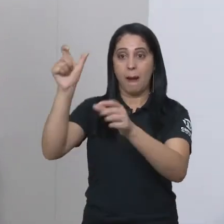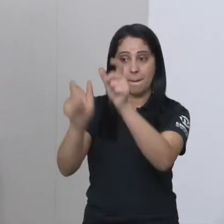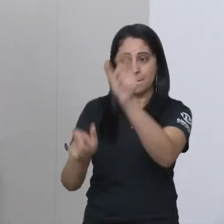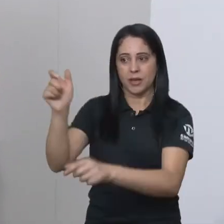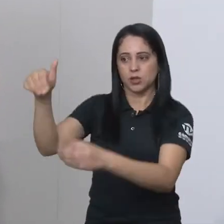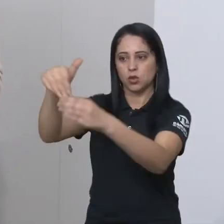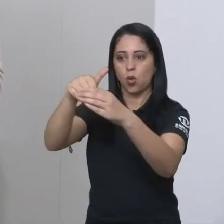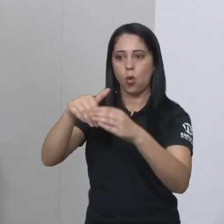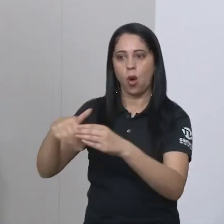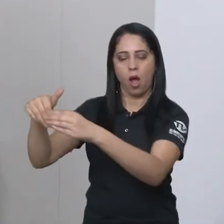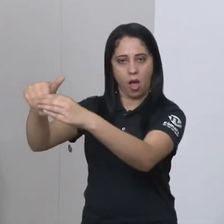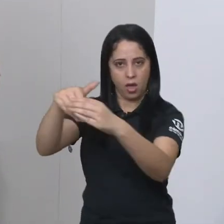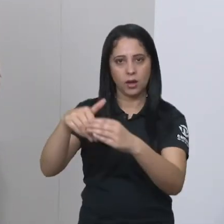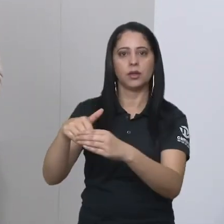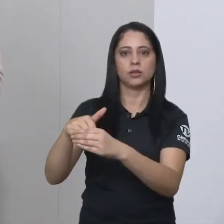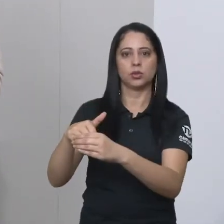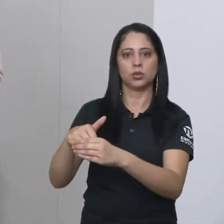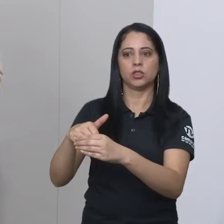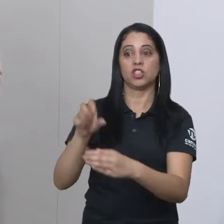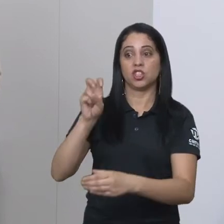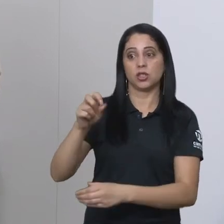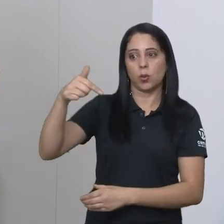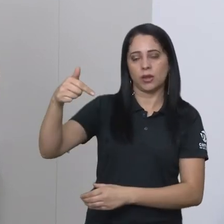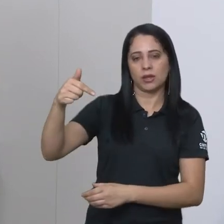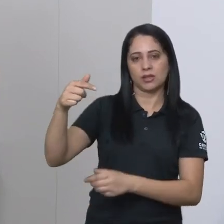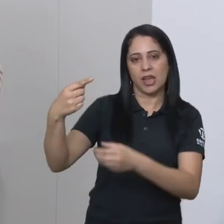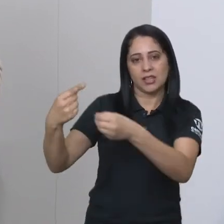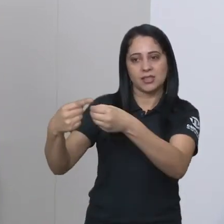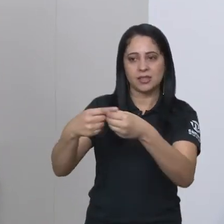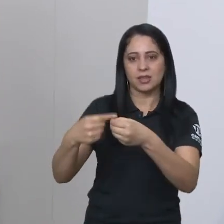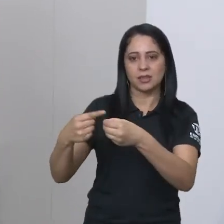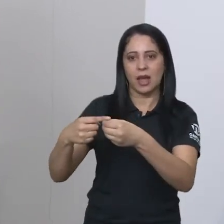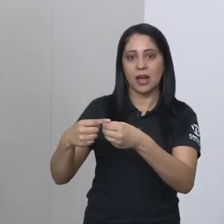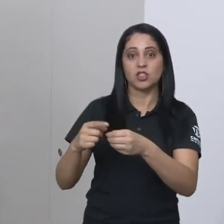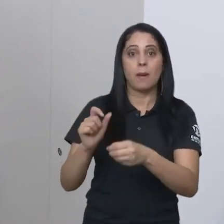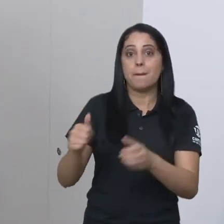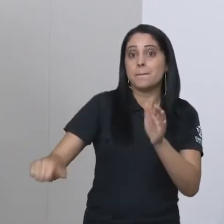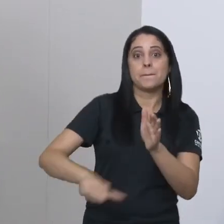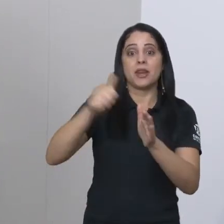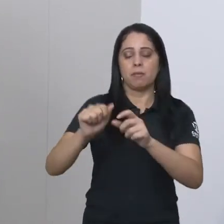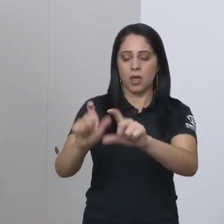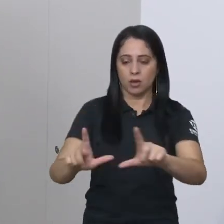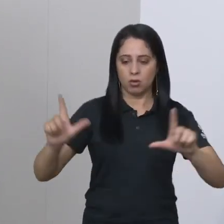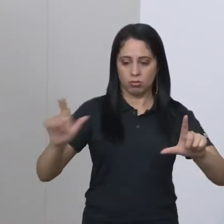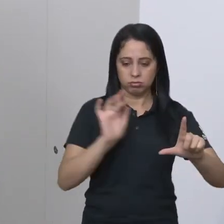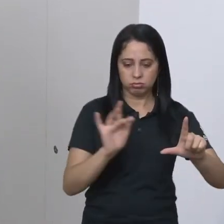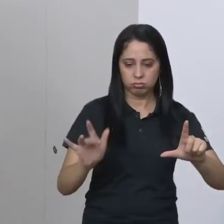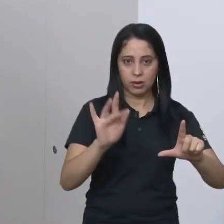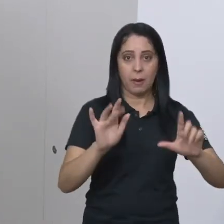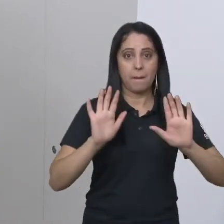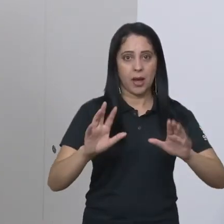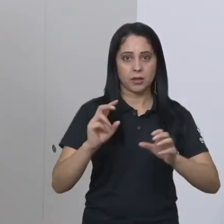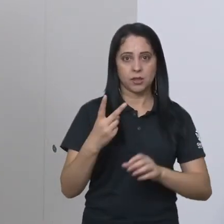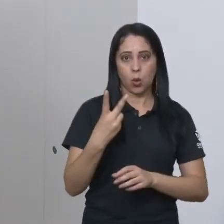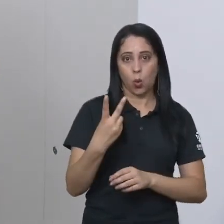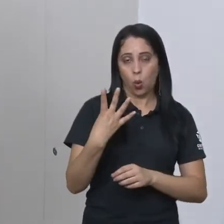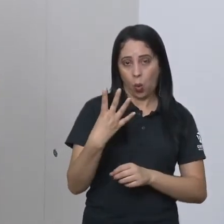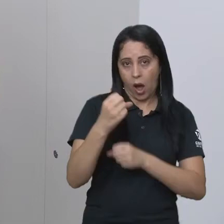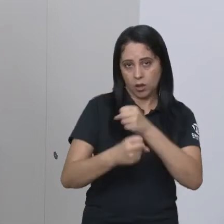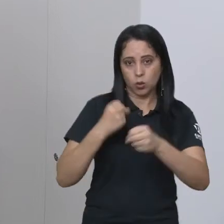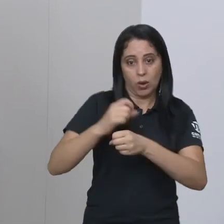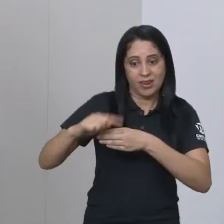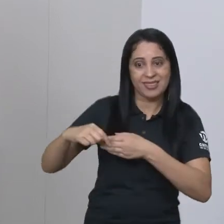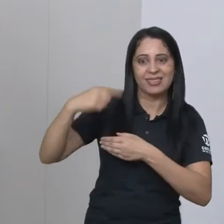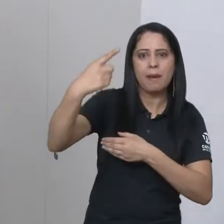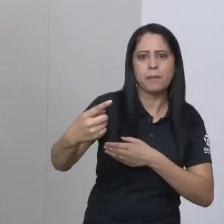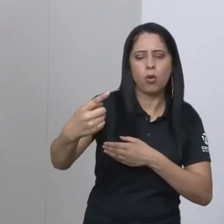57 cidades tiveram contato com as urnas eletrônicas pela primeira vez. 4 anos mais tarde, em 2000, as urnas